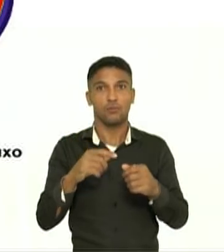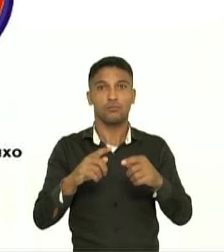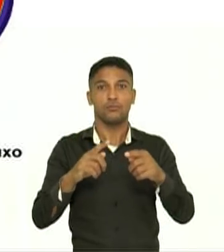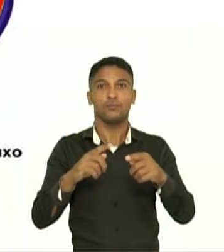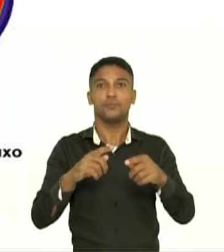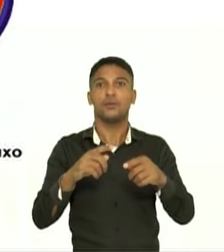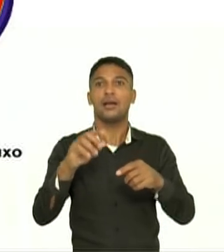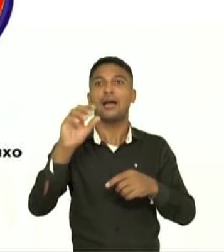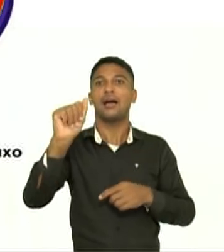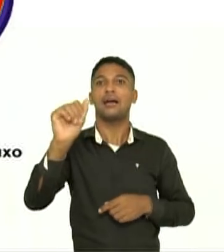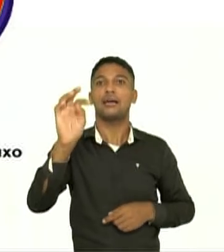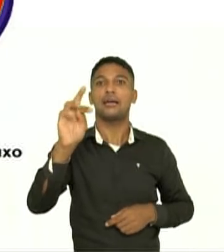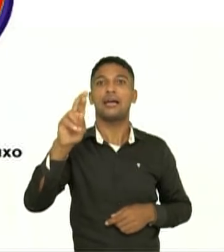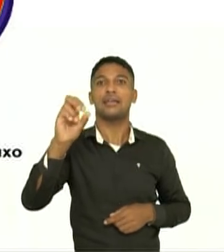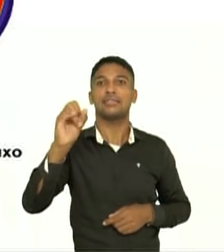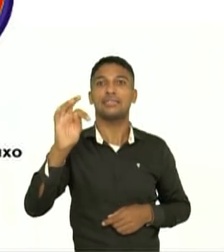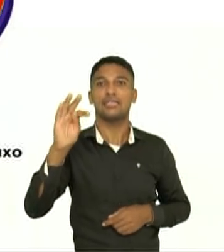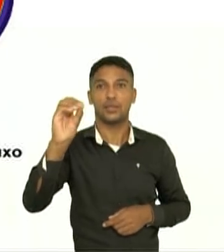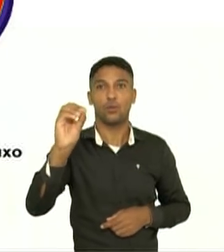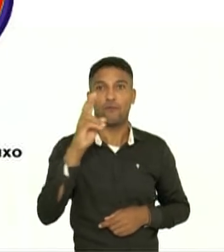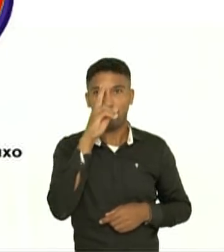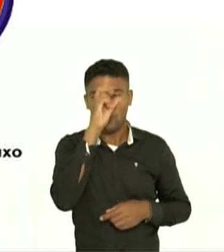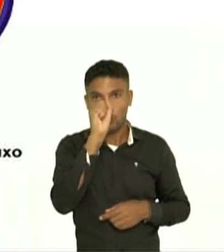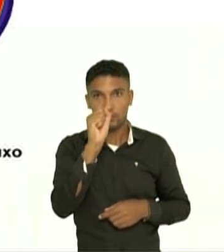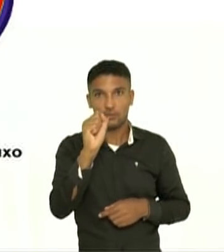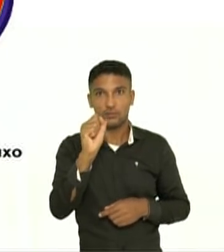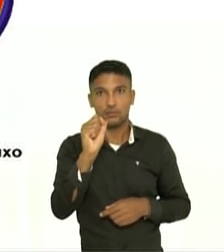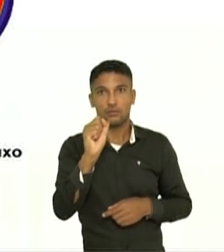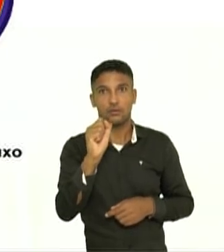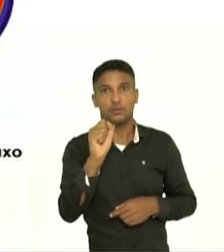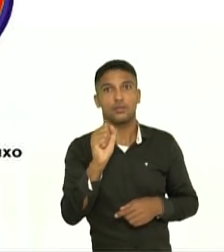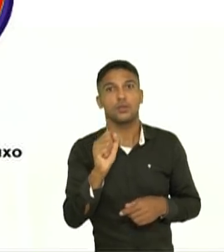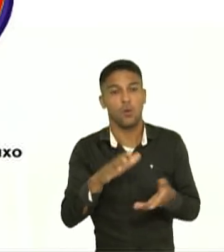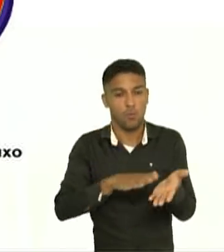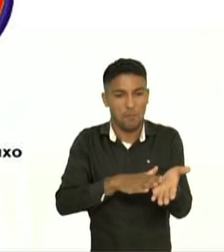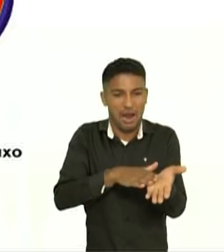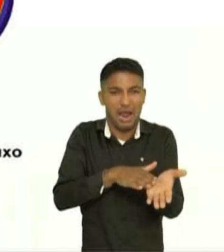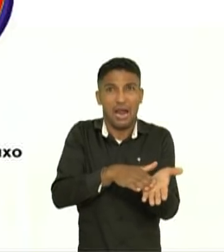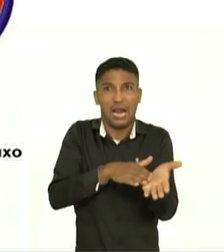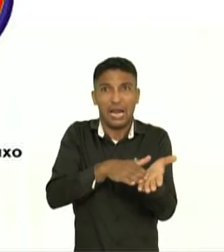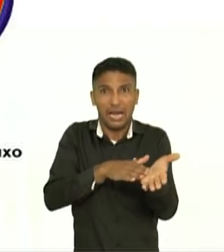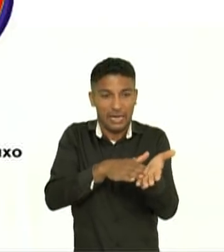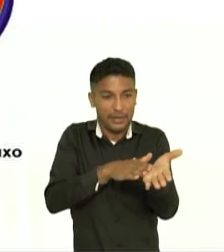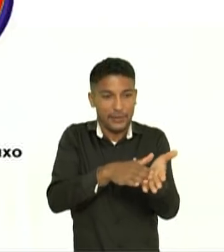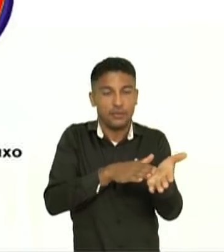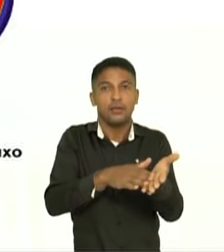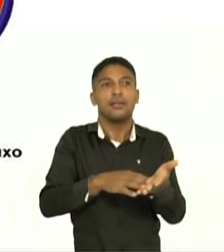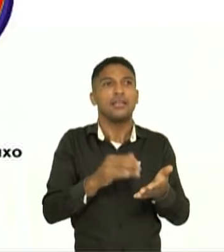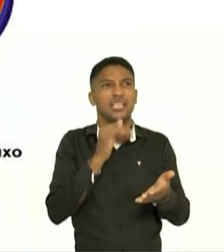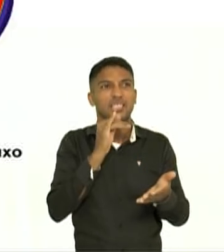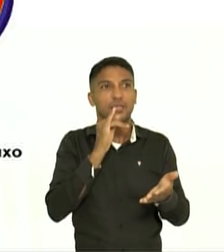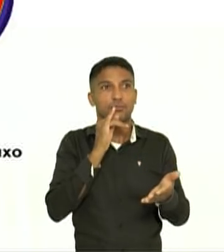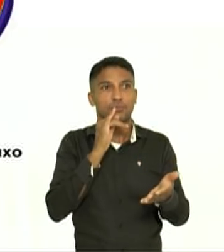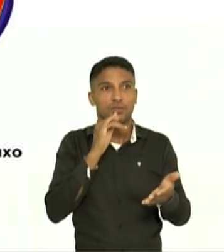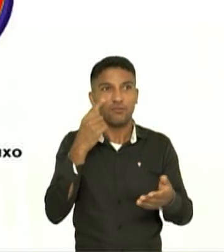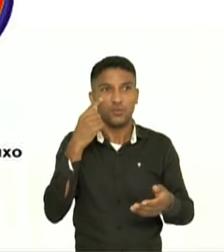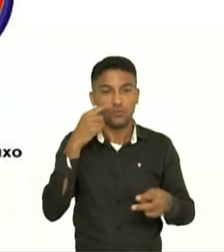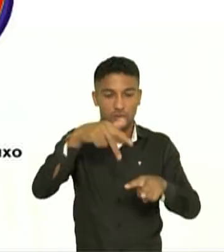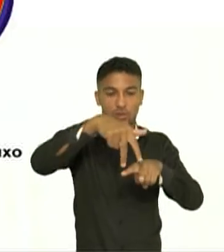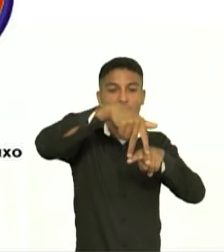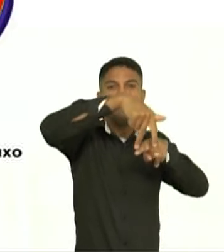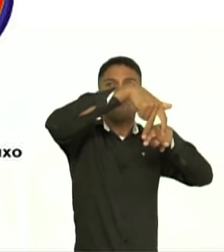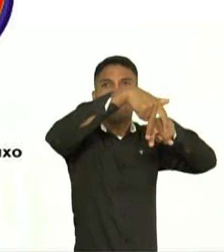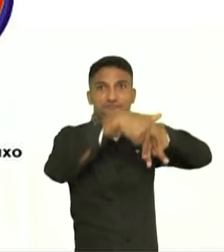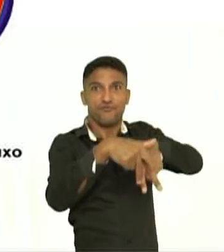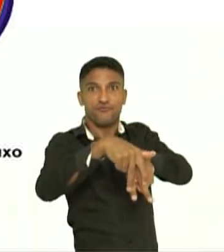aqui e ela está, no caso, parece descendo, né, uma prancha, uma pista de esqui,